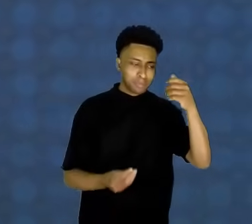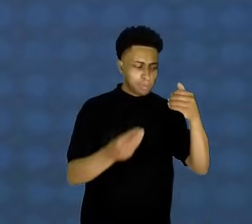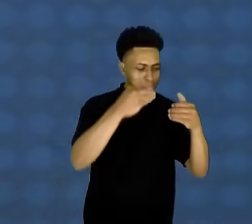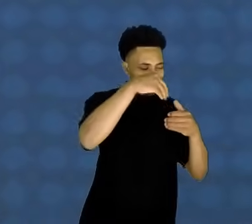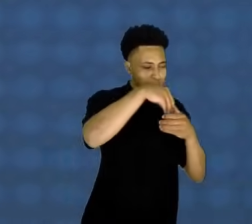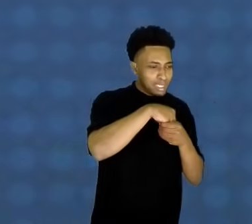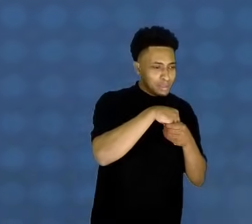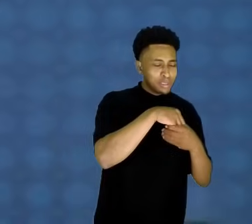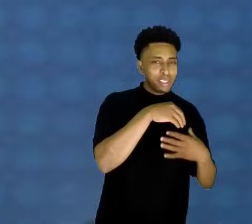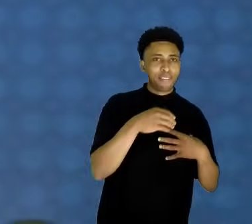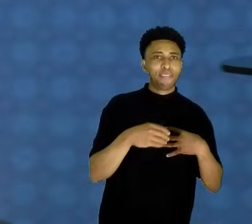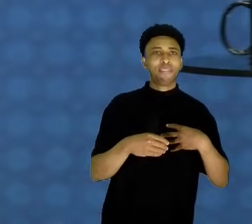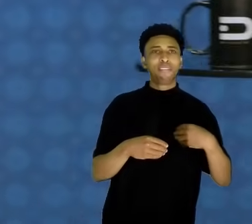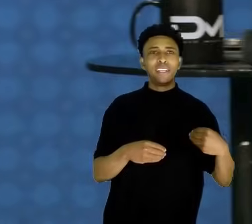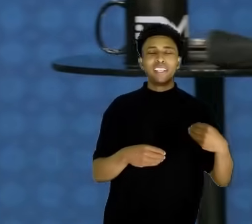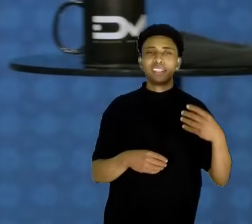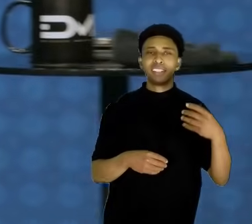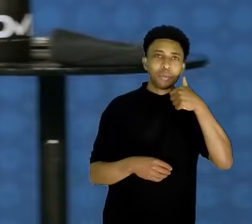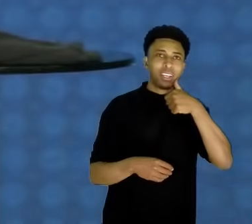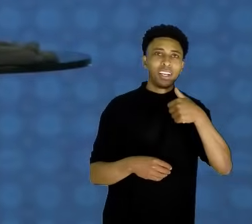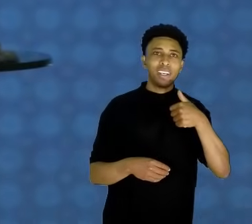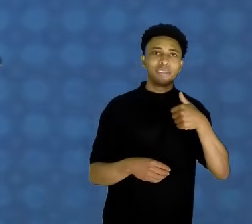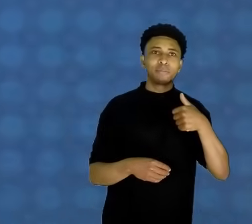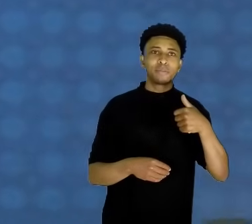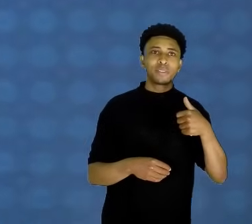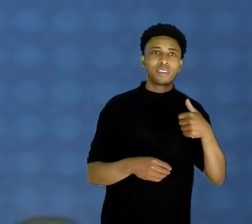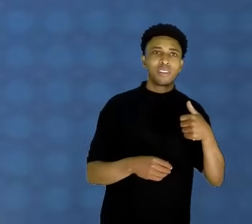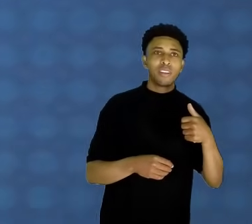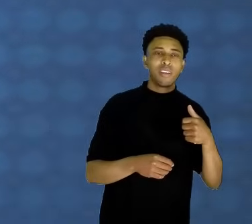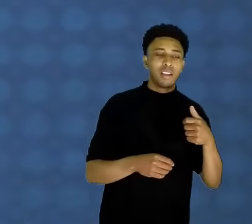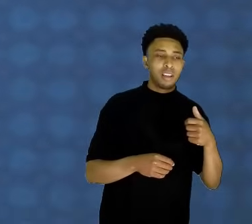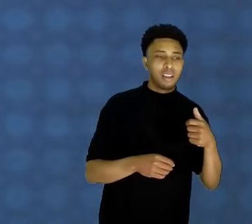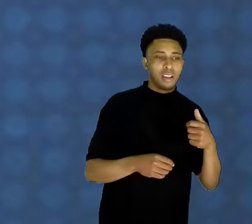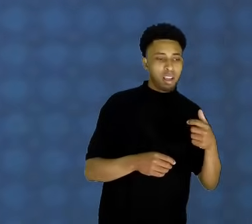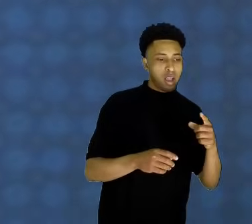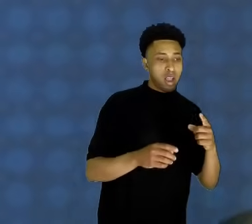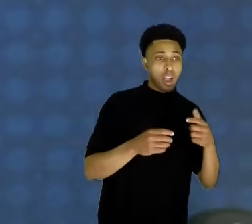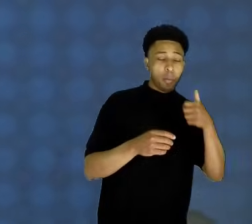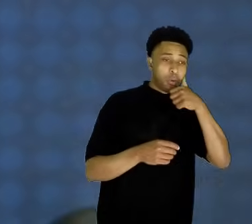mudada. Não reclame do que Deus está fazendo.